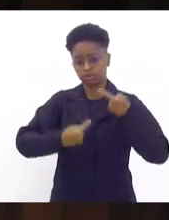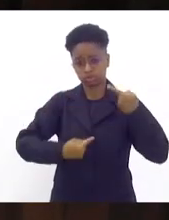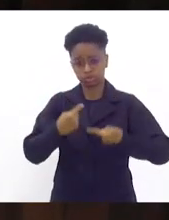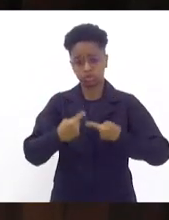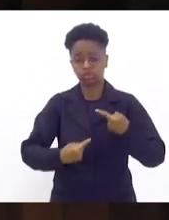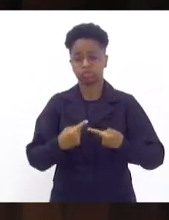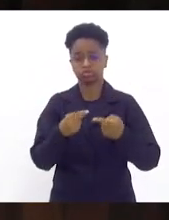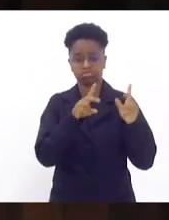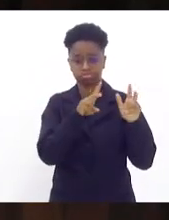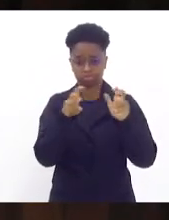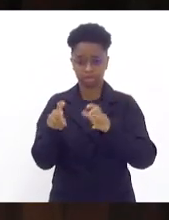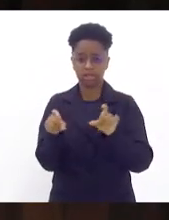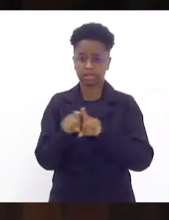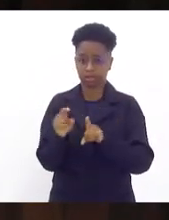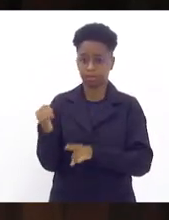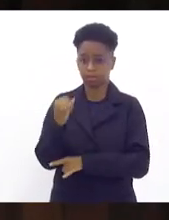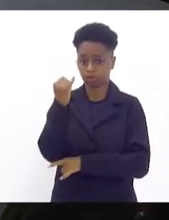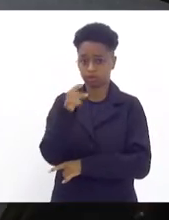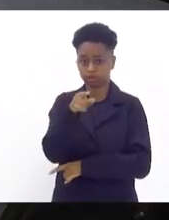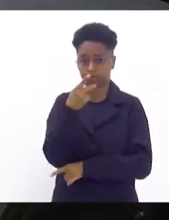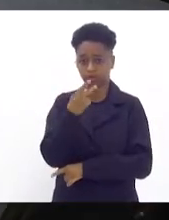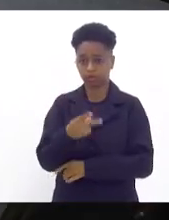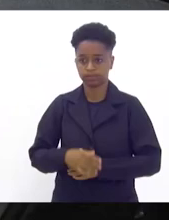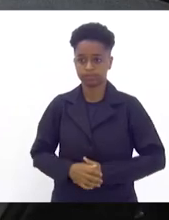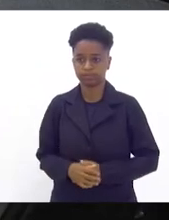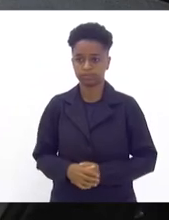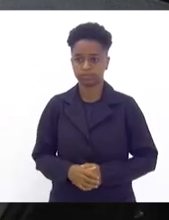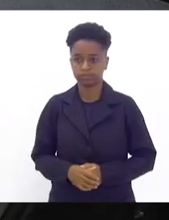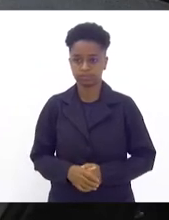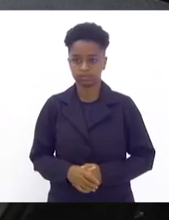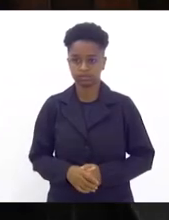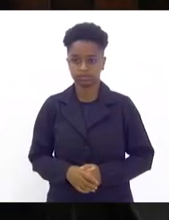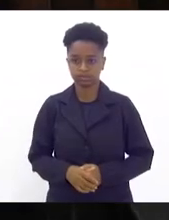que eu acho que é fundamental o que Vossa Excelência colocou.